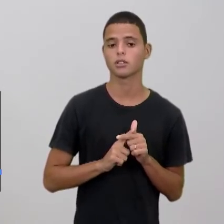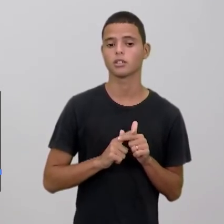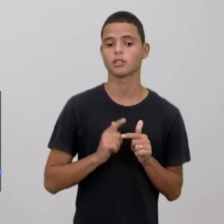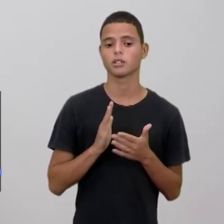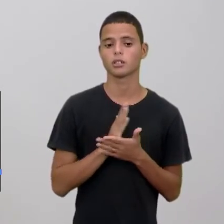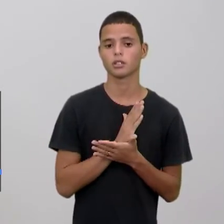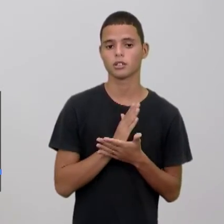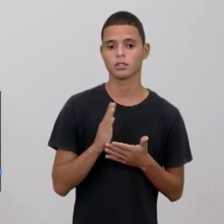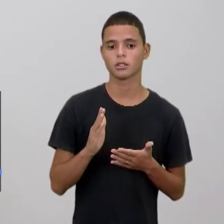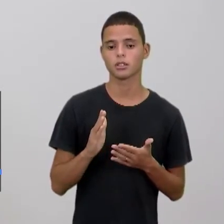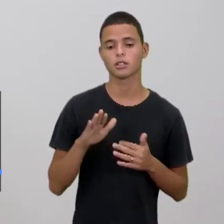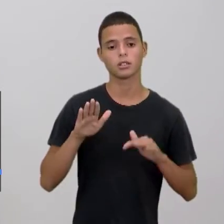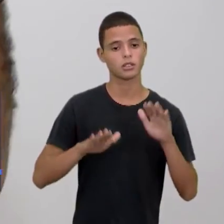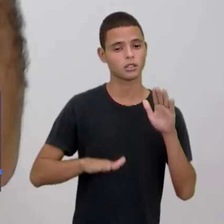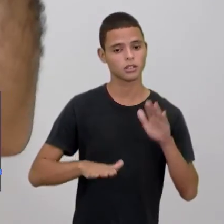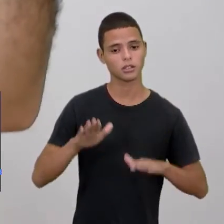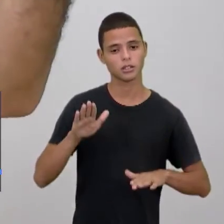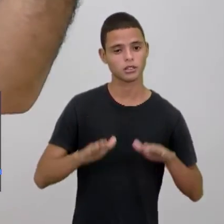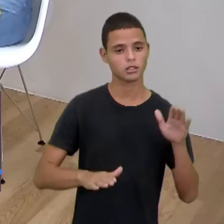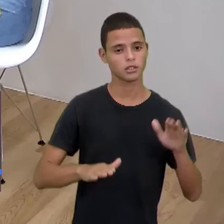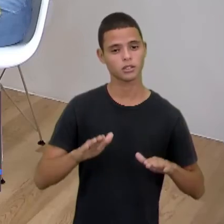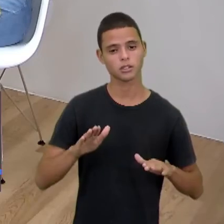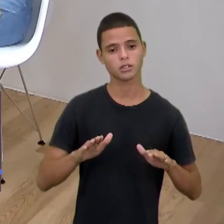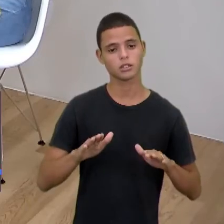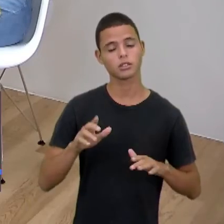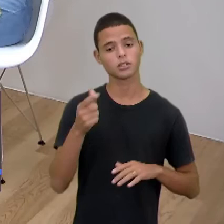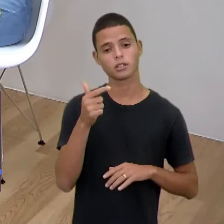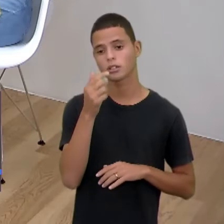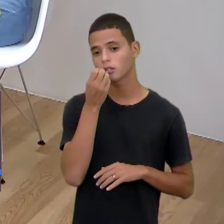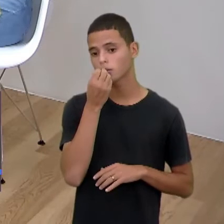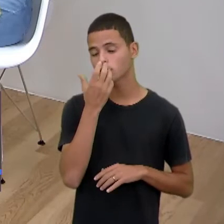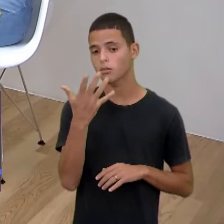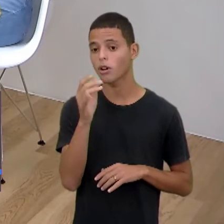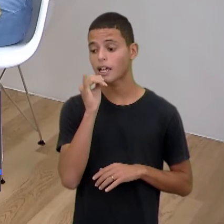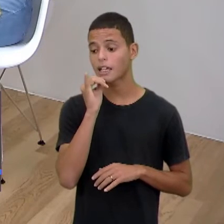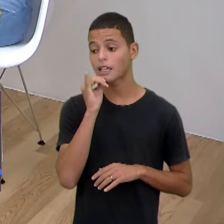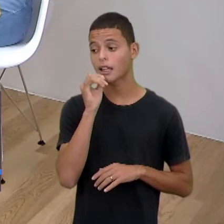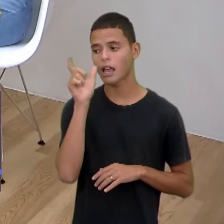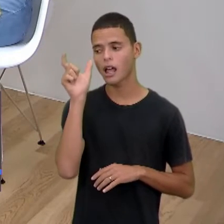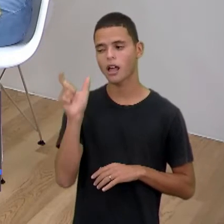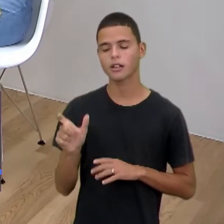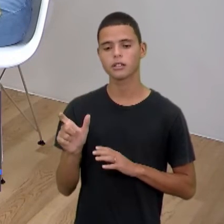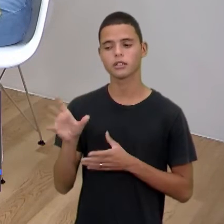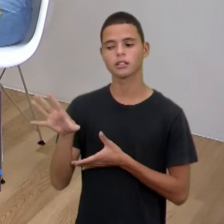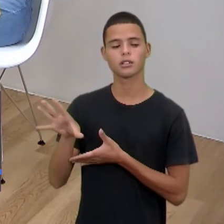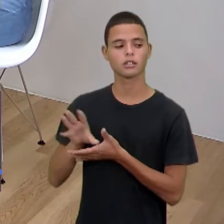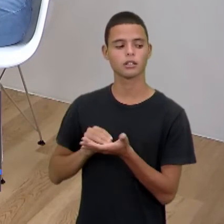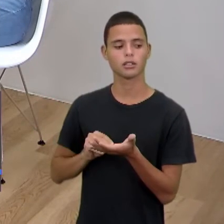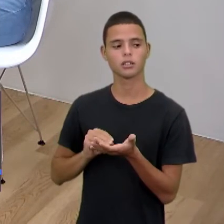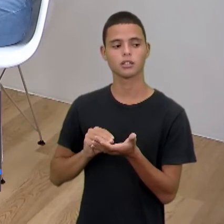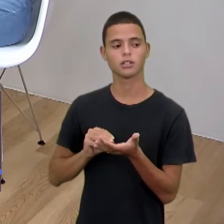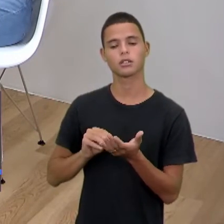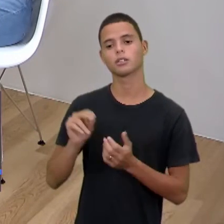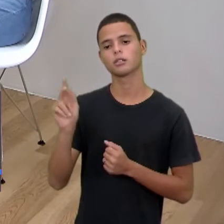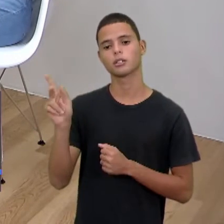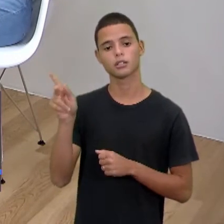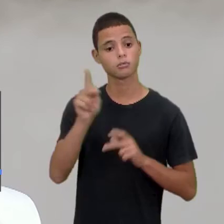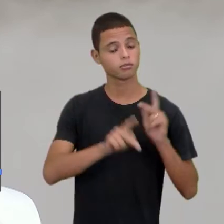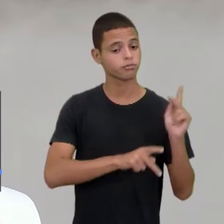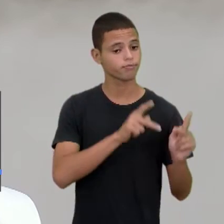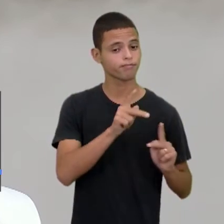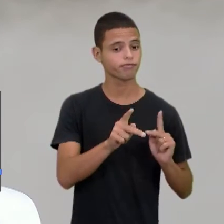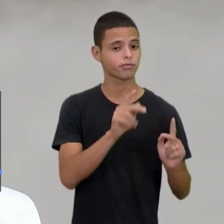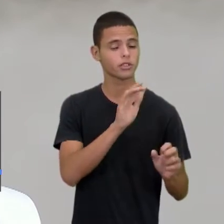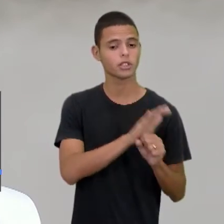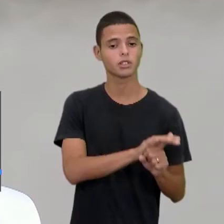ela não se consolidasse como um bom exemplo a ser seguido pelas populações reprimidas. Tá, porque o que me